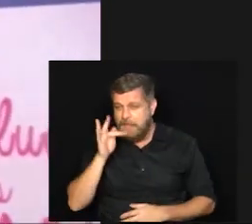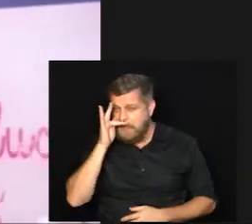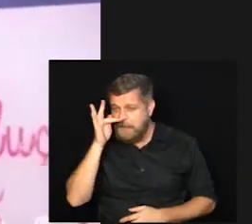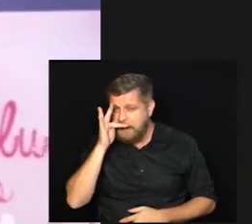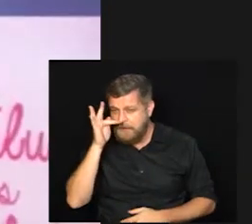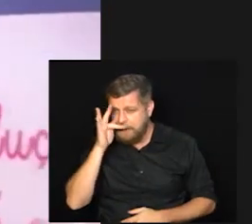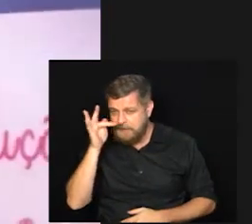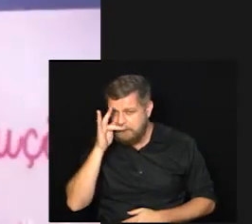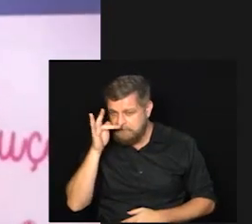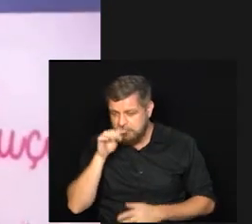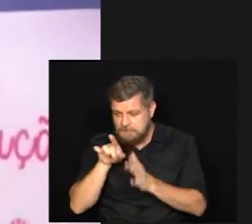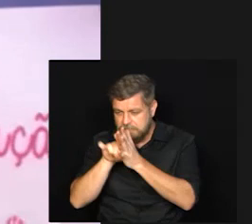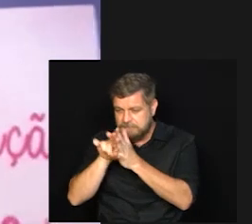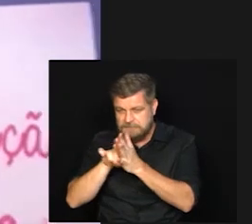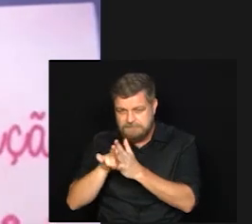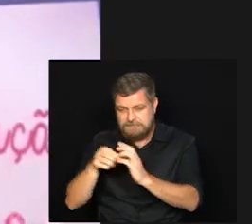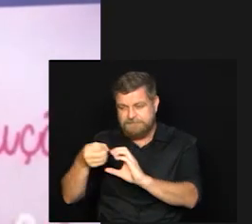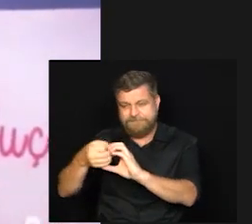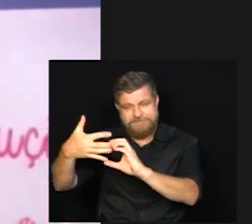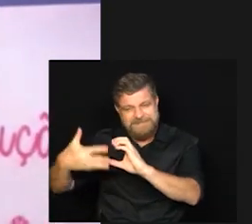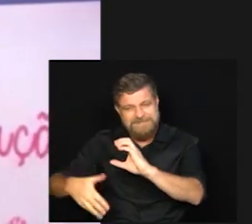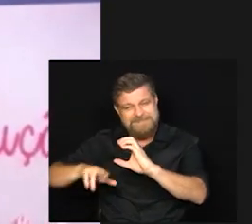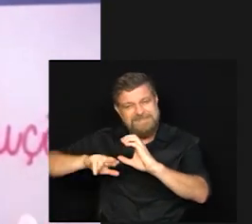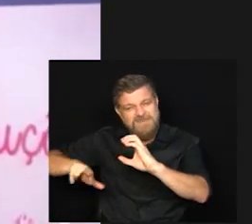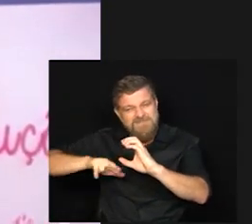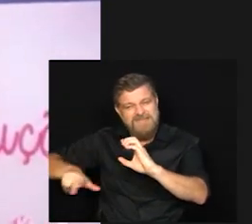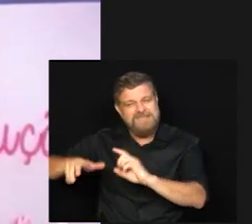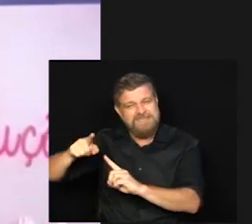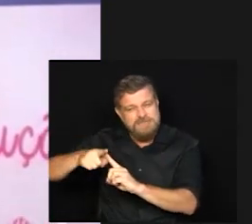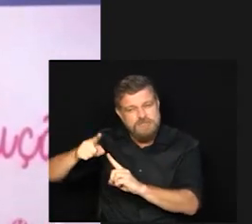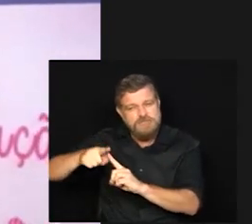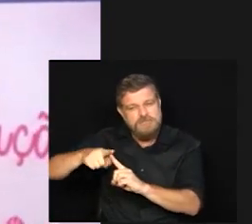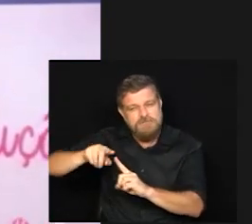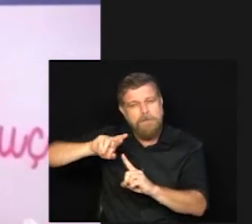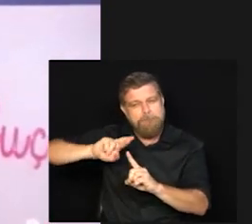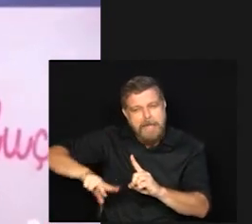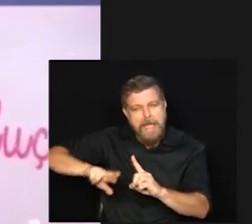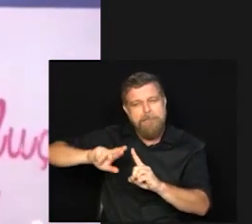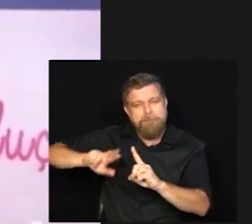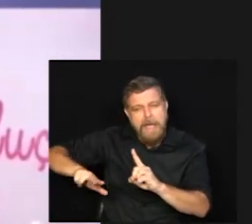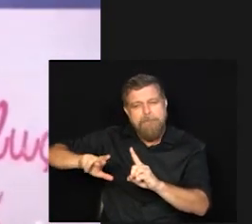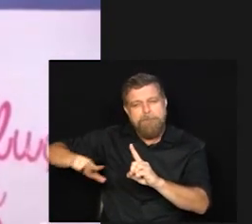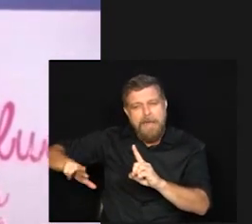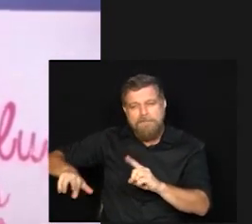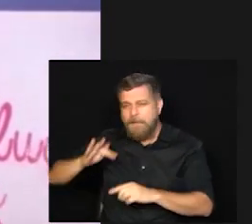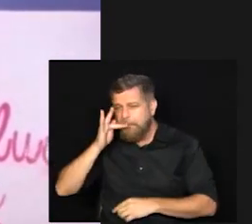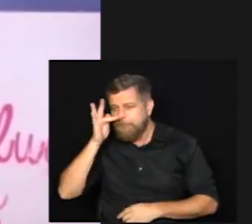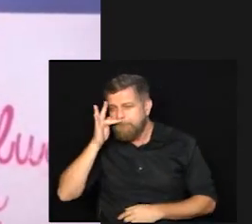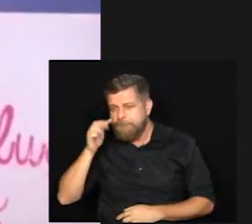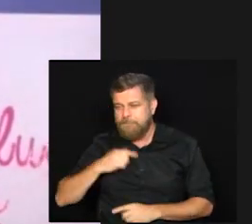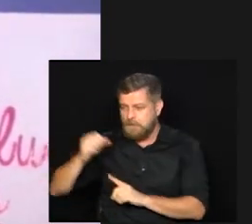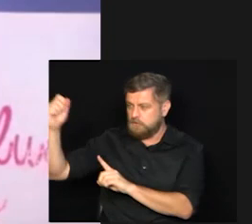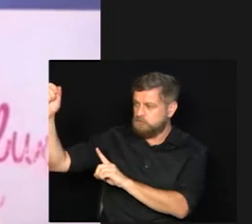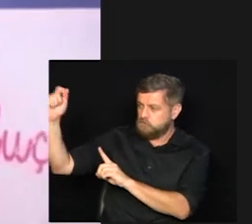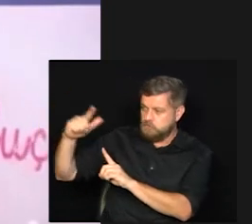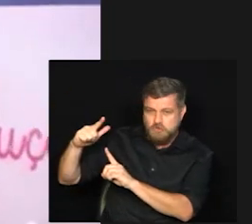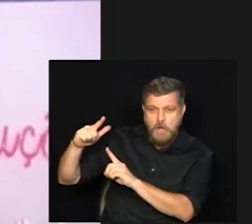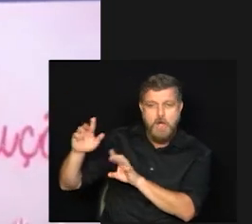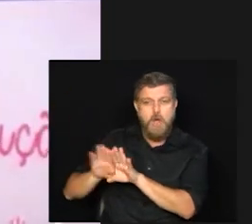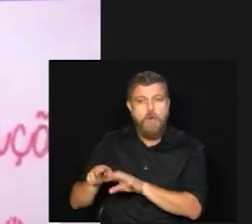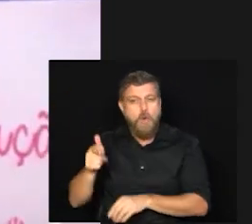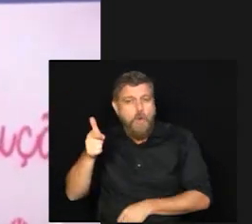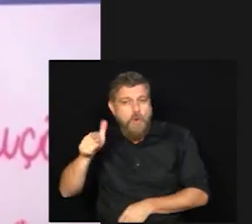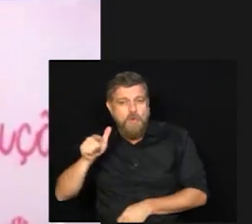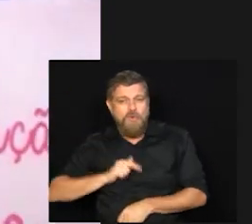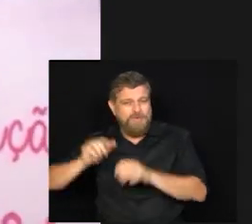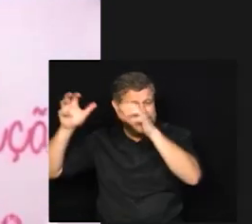encontrar várias espécies de rosas, vários tipos de rosas. Umas gostam de sol, outras gostam